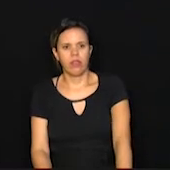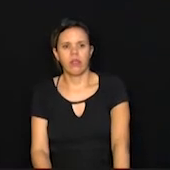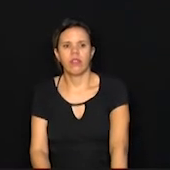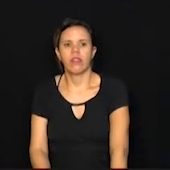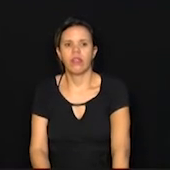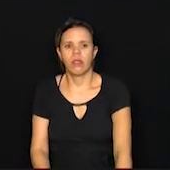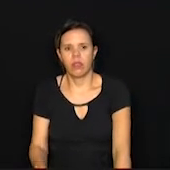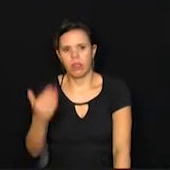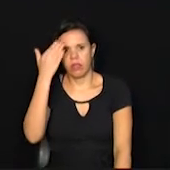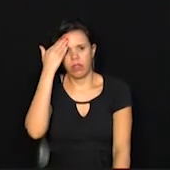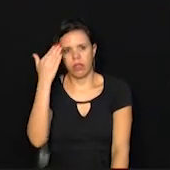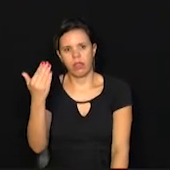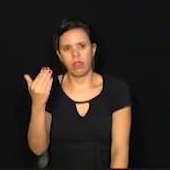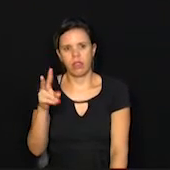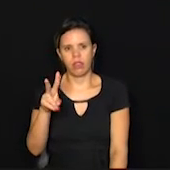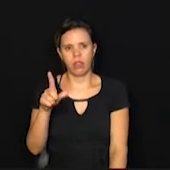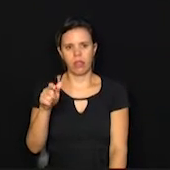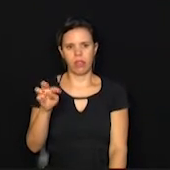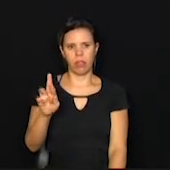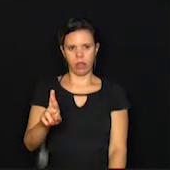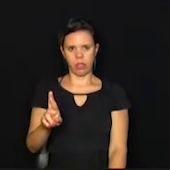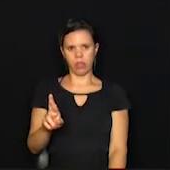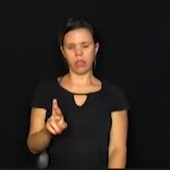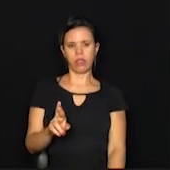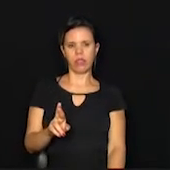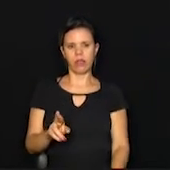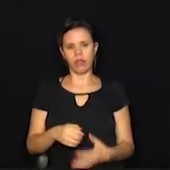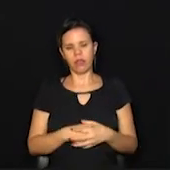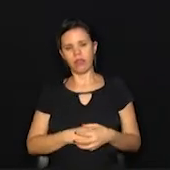bom obrigada Walter tão